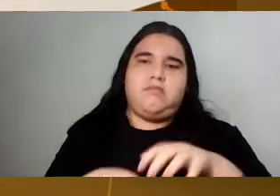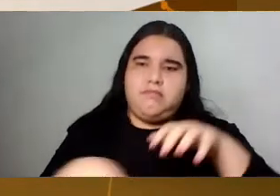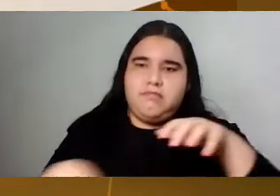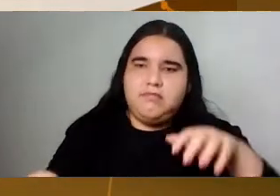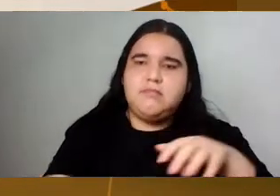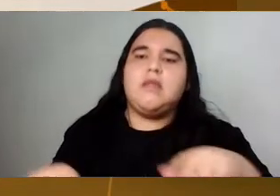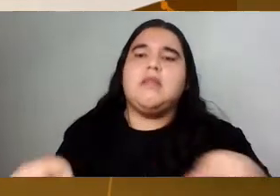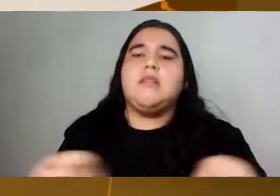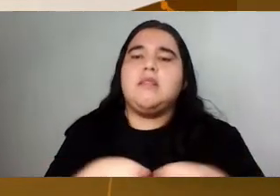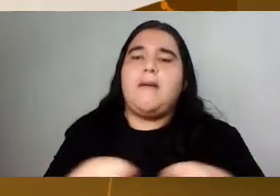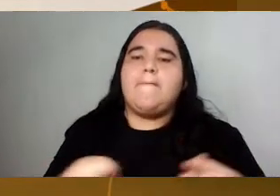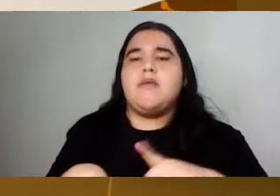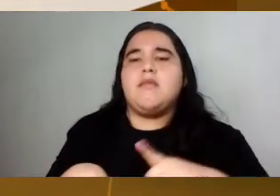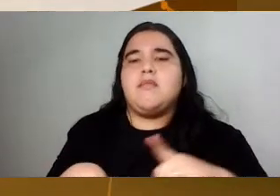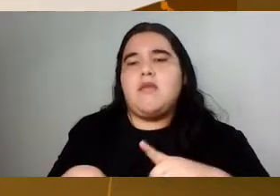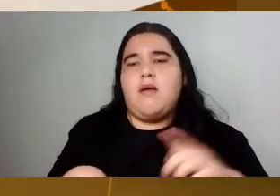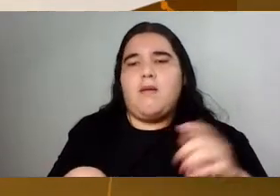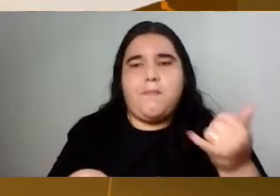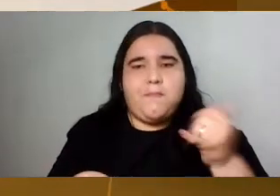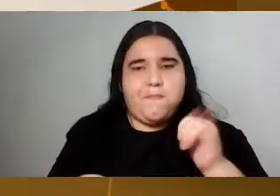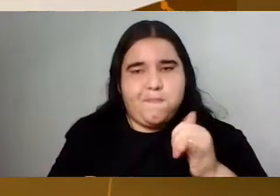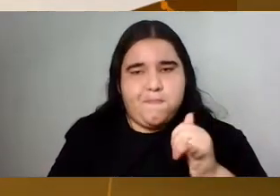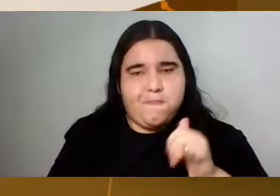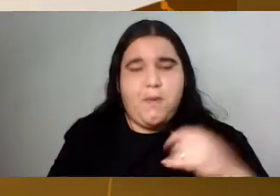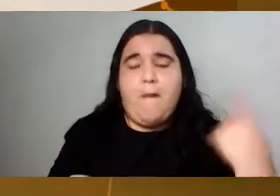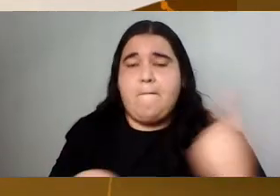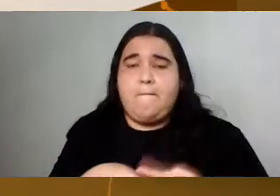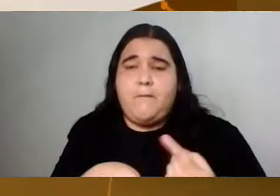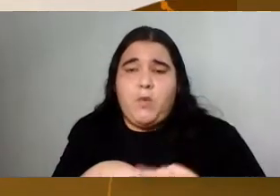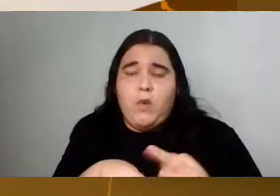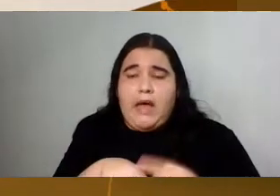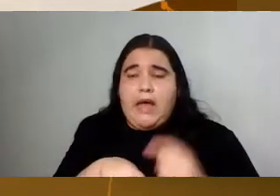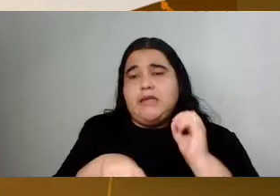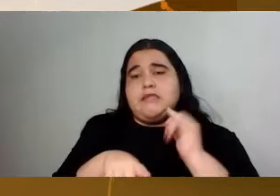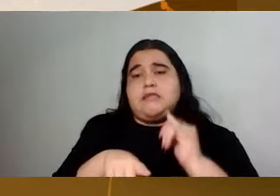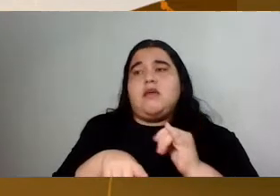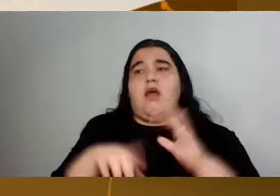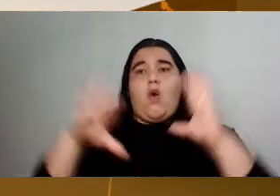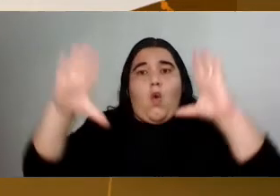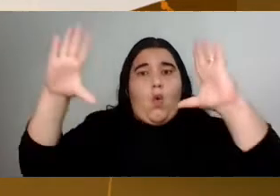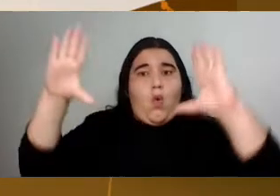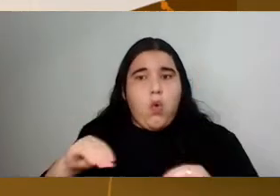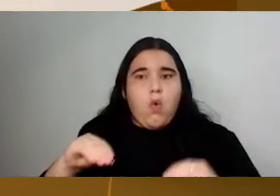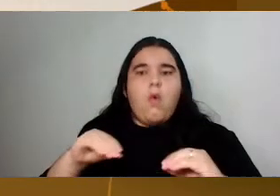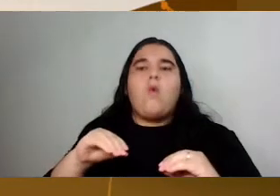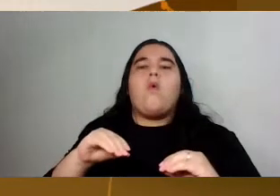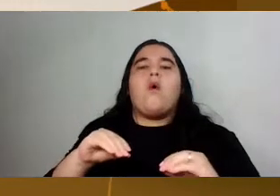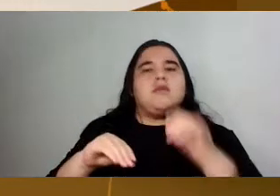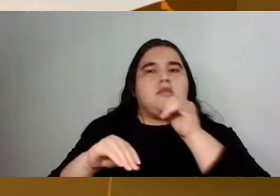alimentação, e caso a alimentação da máquina caia, a gente tem como à distância